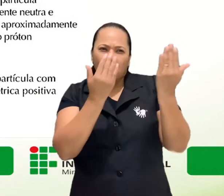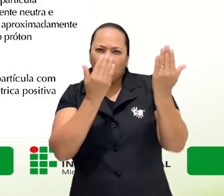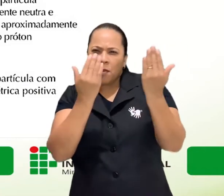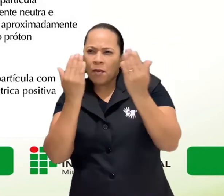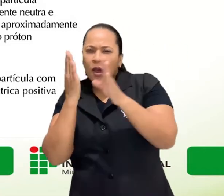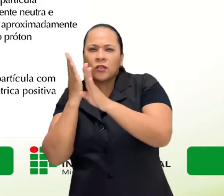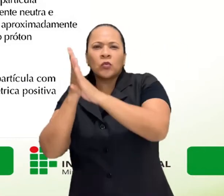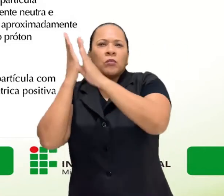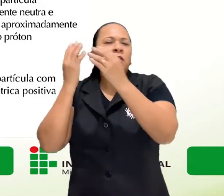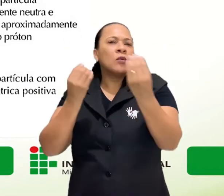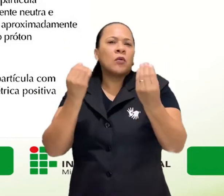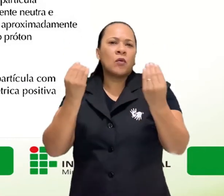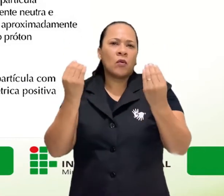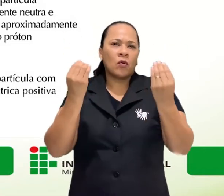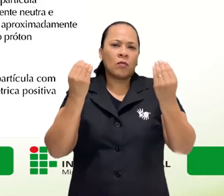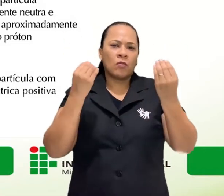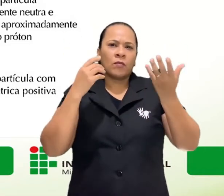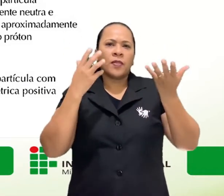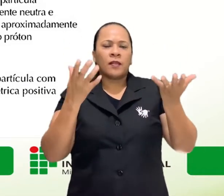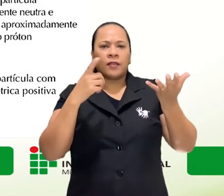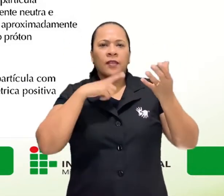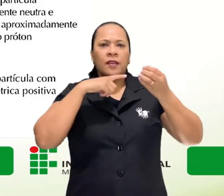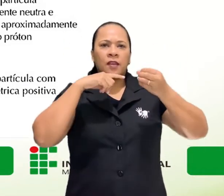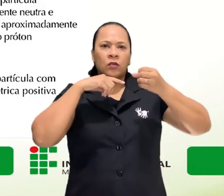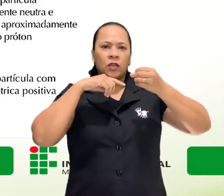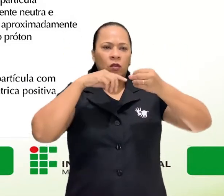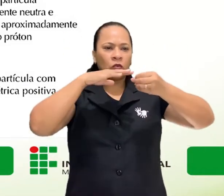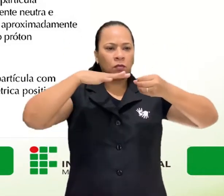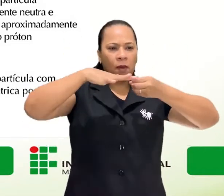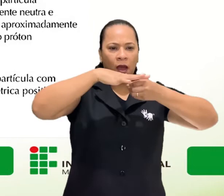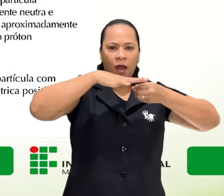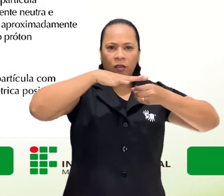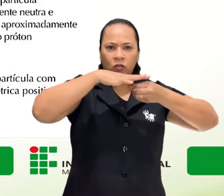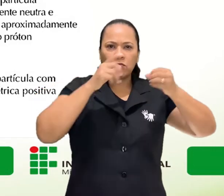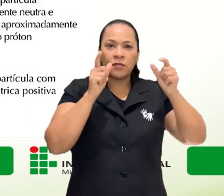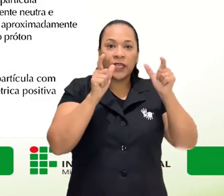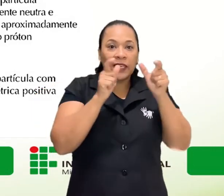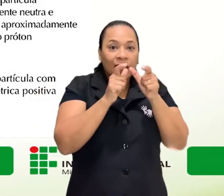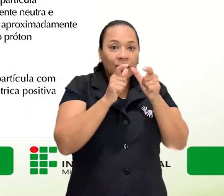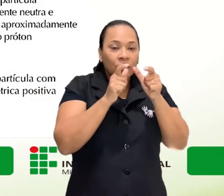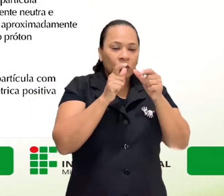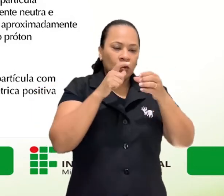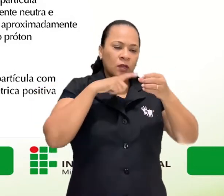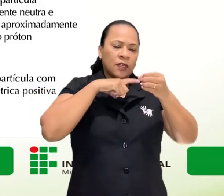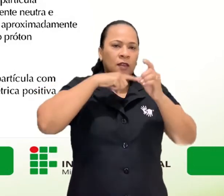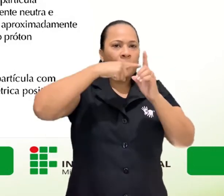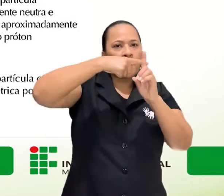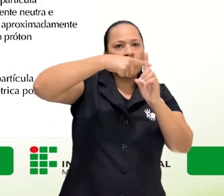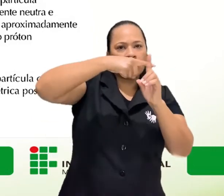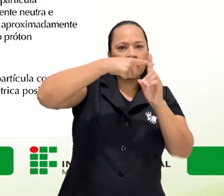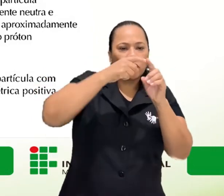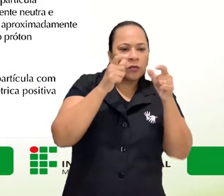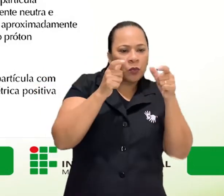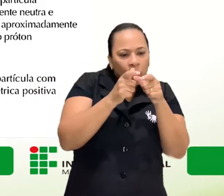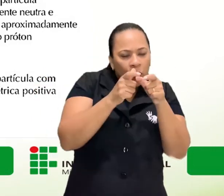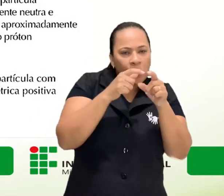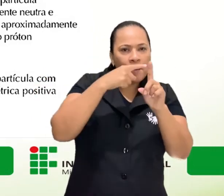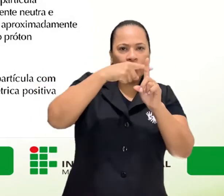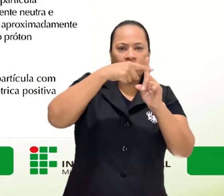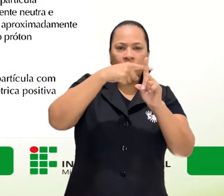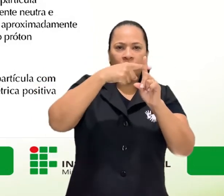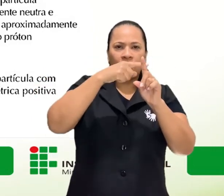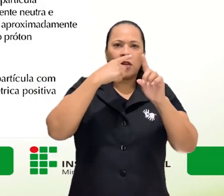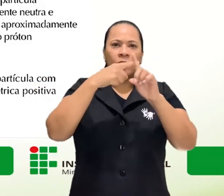à conclusão que existe uma região pequena em que você tem partículas positivas? Já